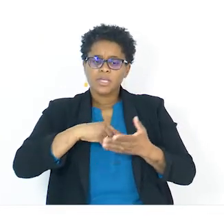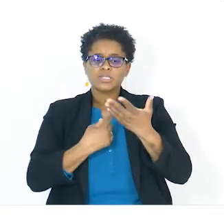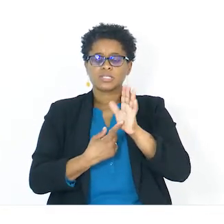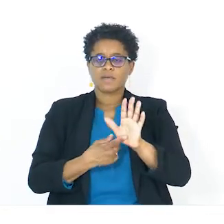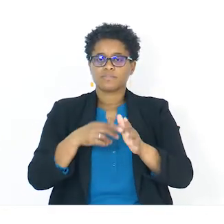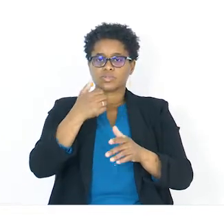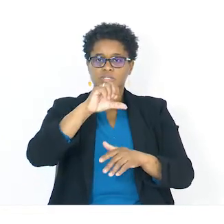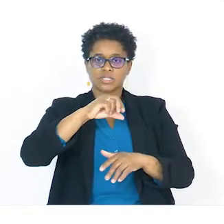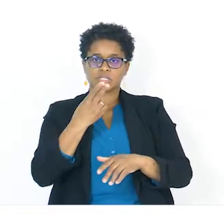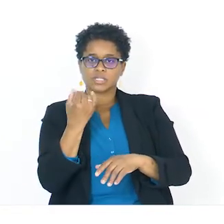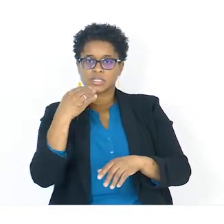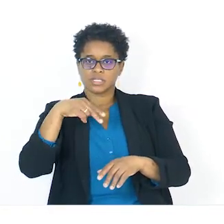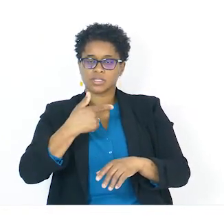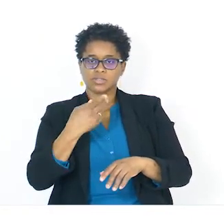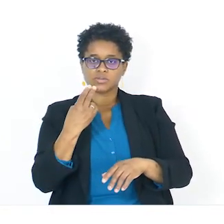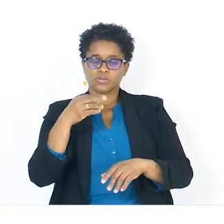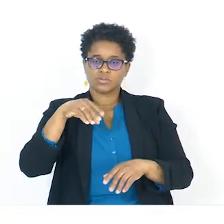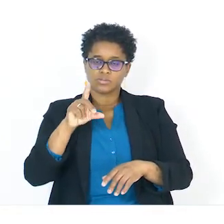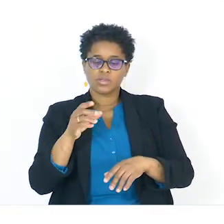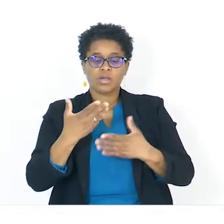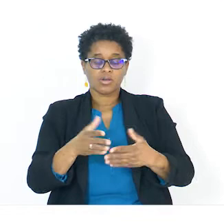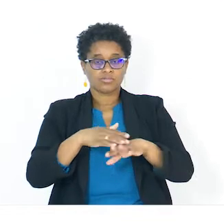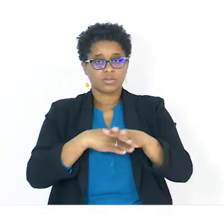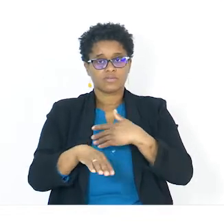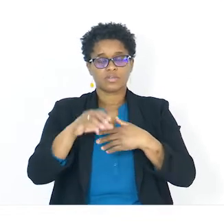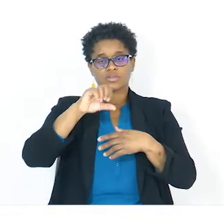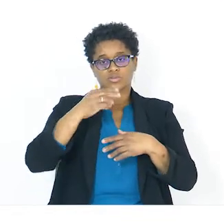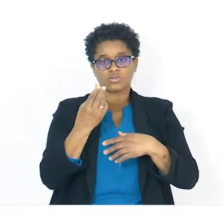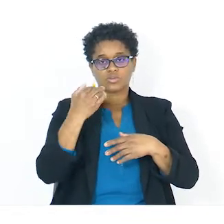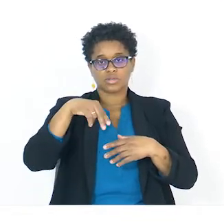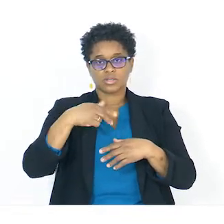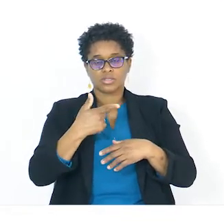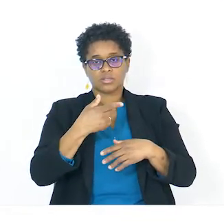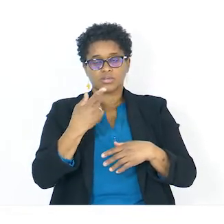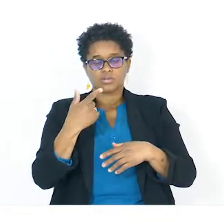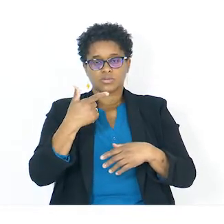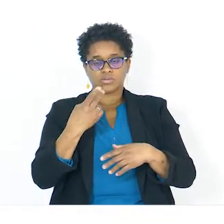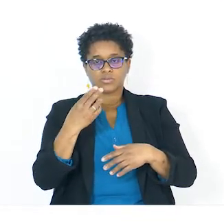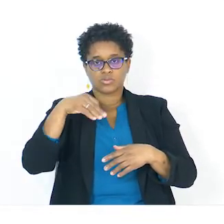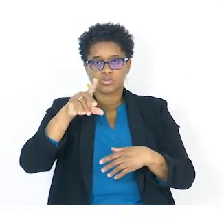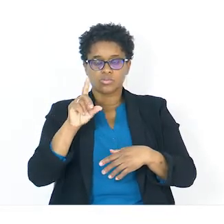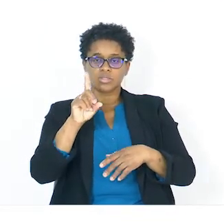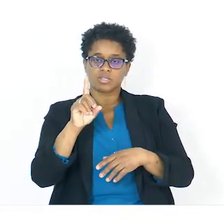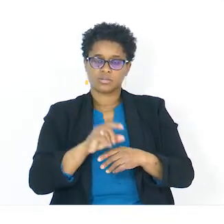Mais exemplos de quíntuplo. Vamos calcular o quíntuplo de 6. O